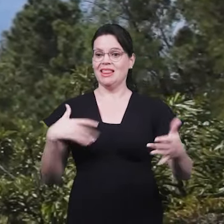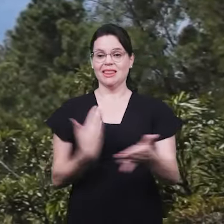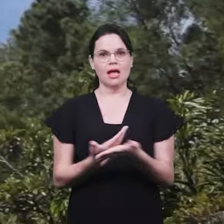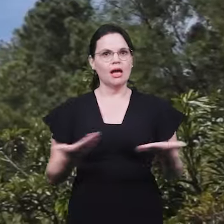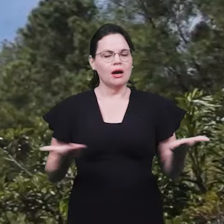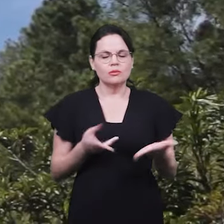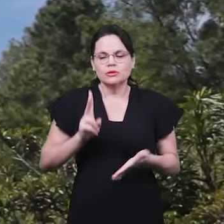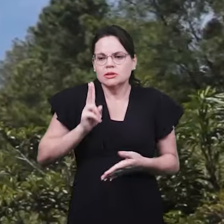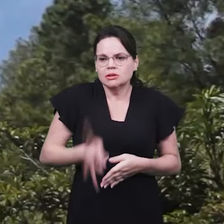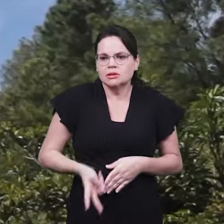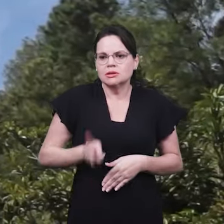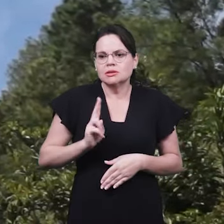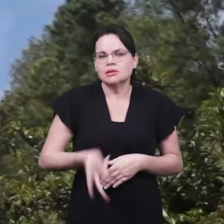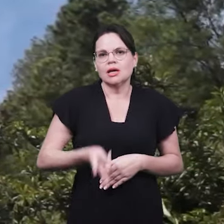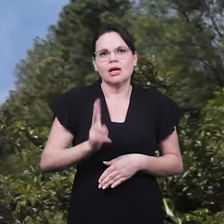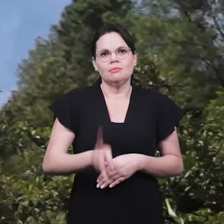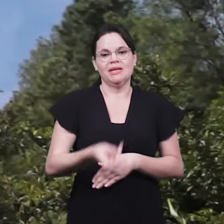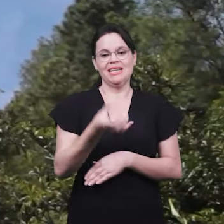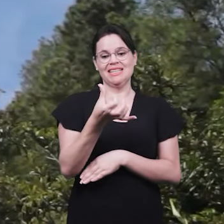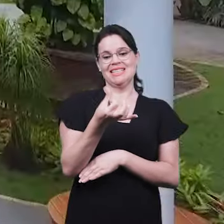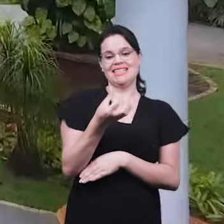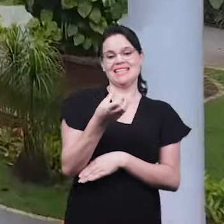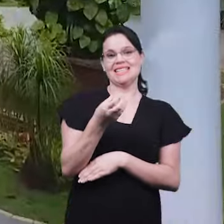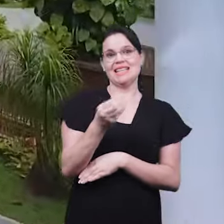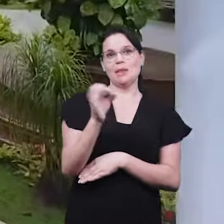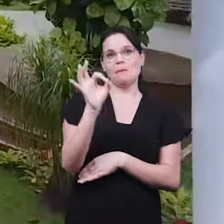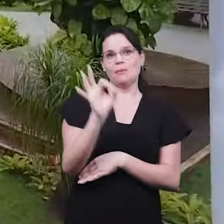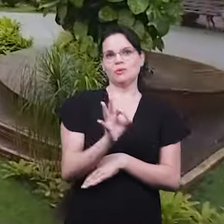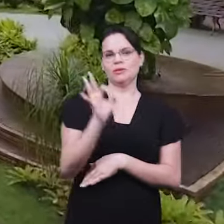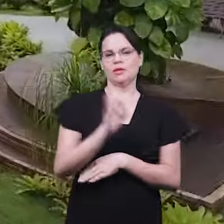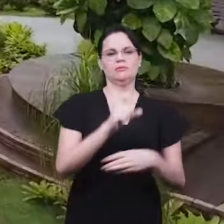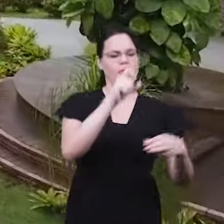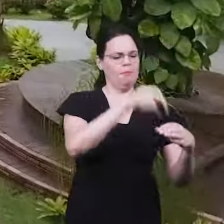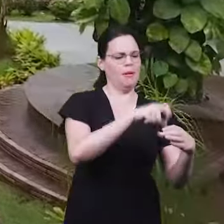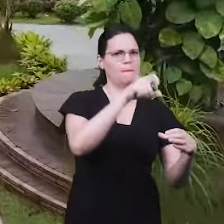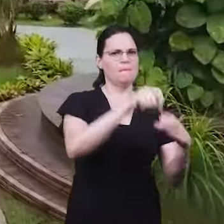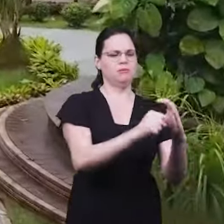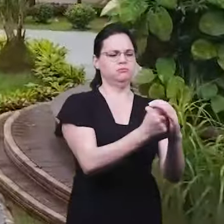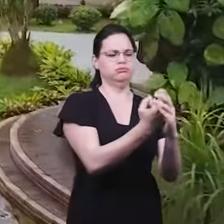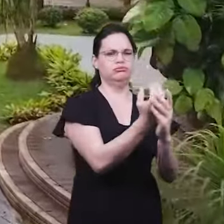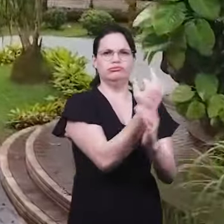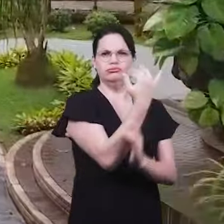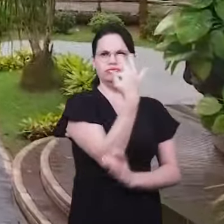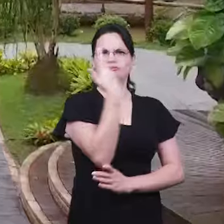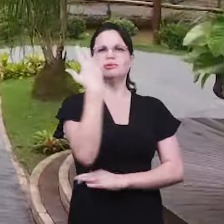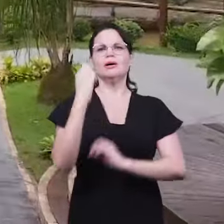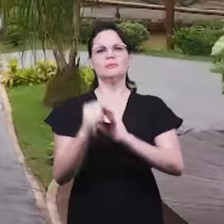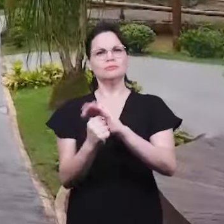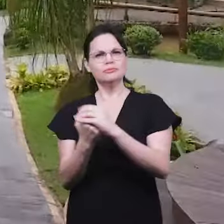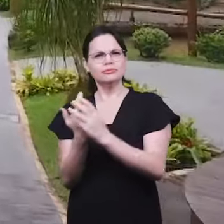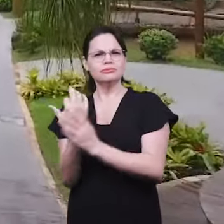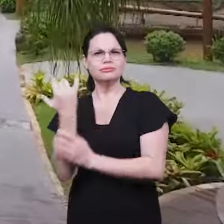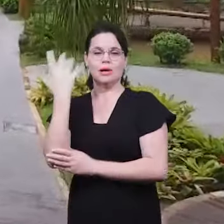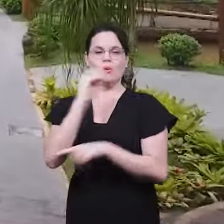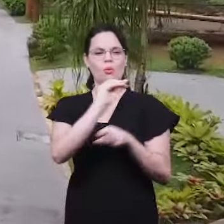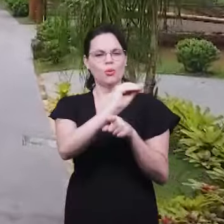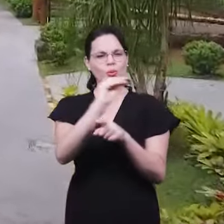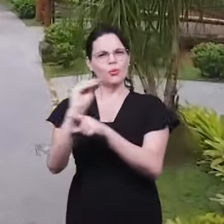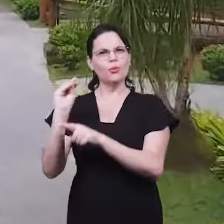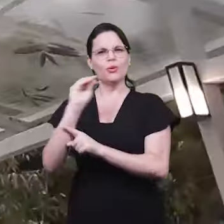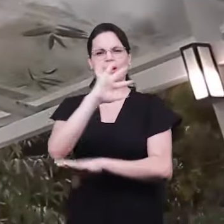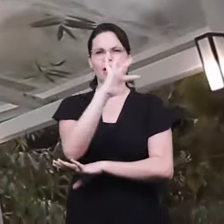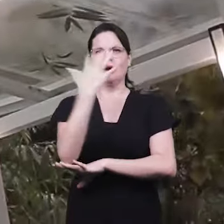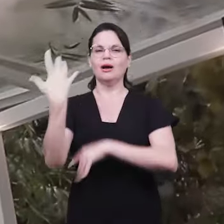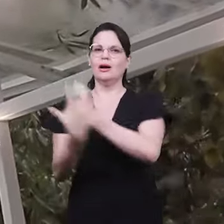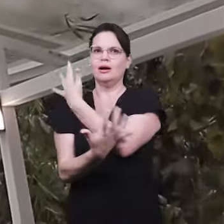atuais, mais de 60% dessa área foi reflorestada. A preservação do meio ambiente é alvo de